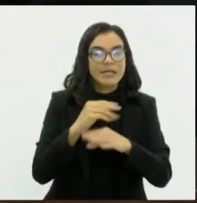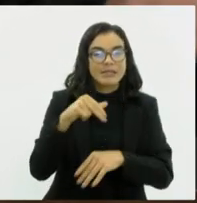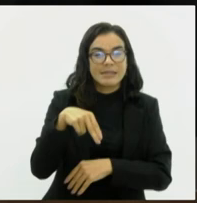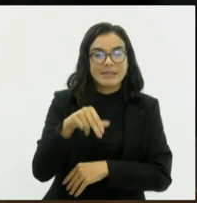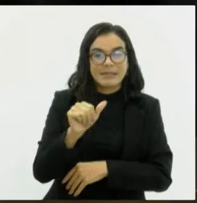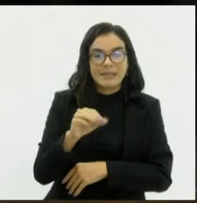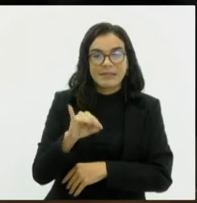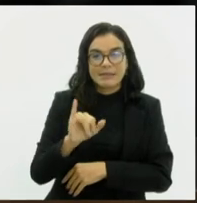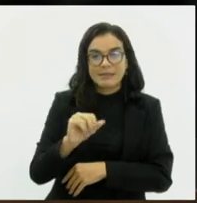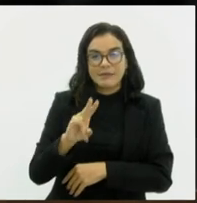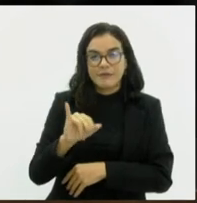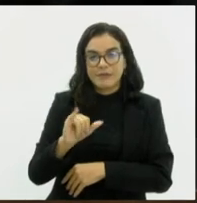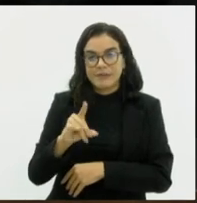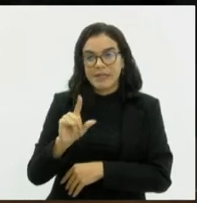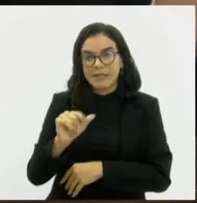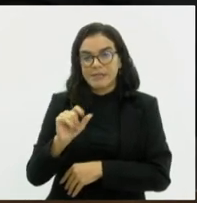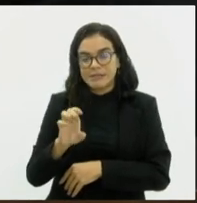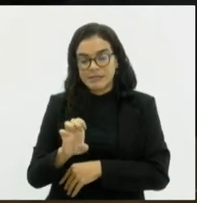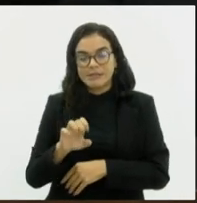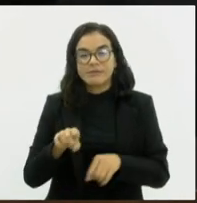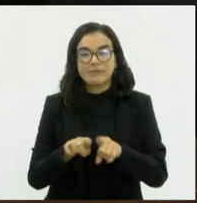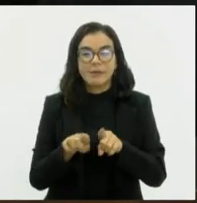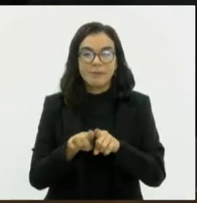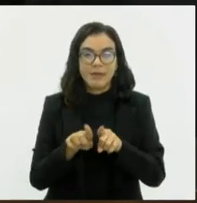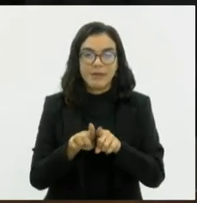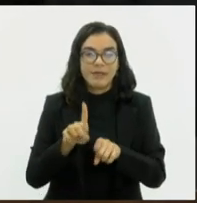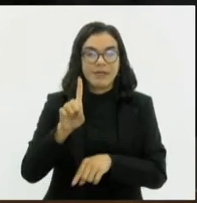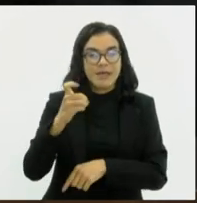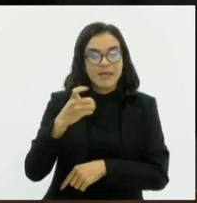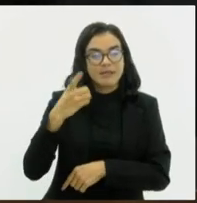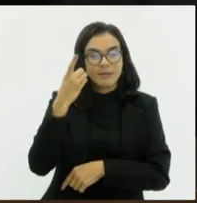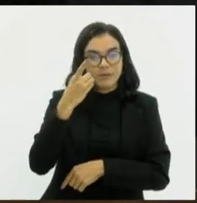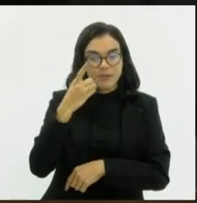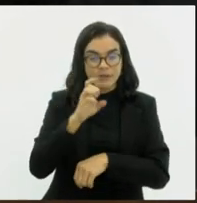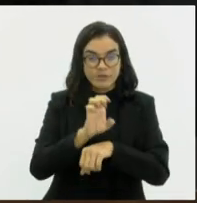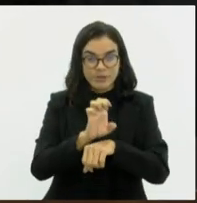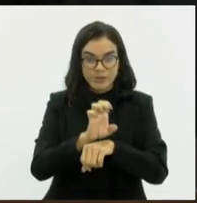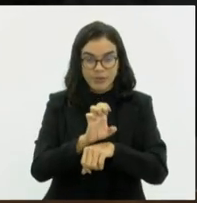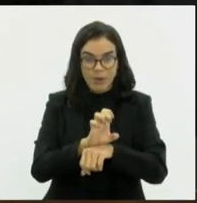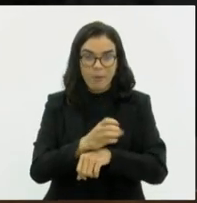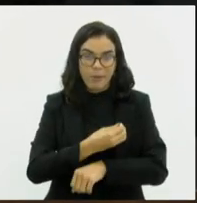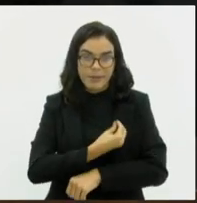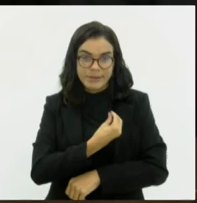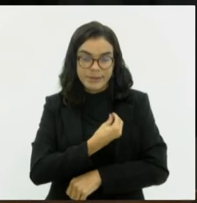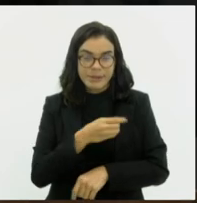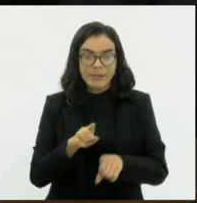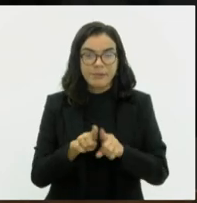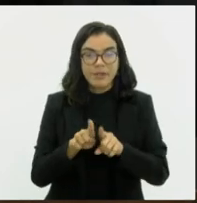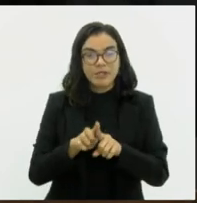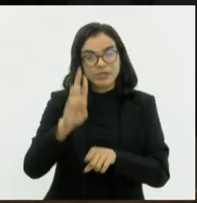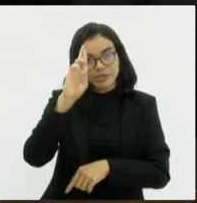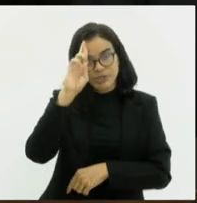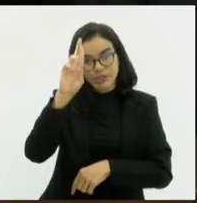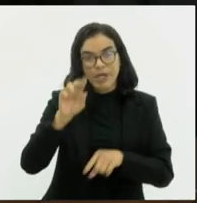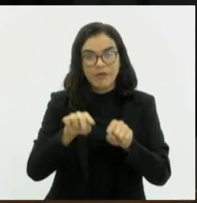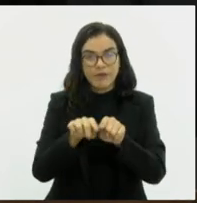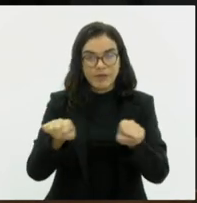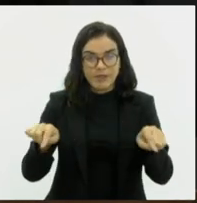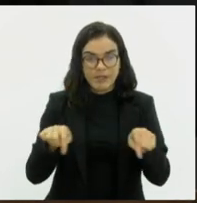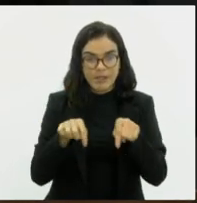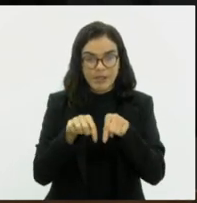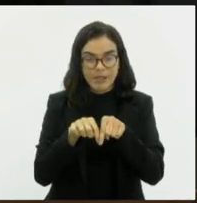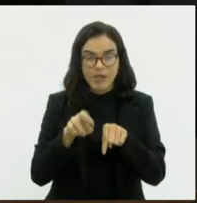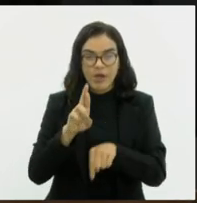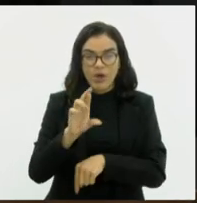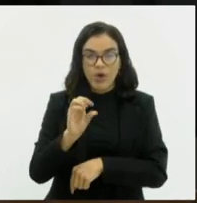foi vereador, deputado estadual com meu irmão aqui. Quero agradecer também a minha chefe de gabinete, dona Rosângela, e